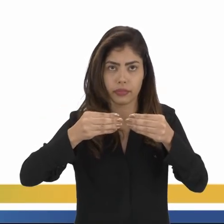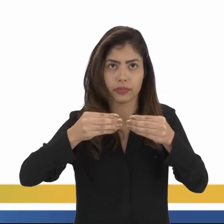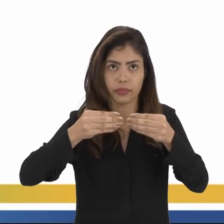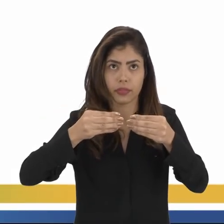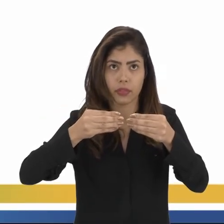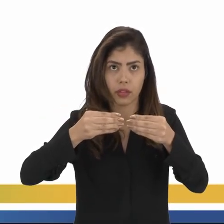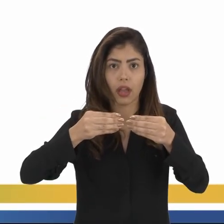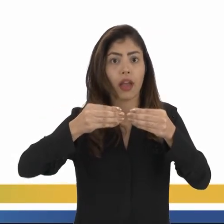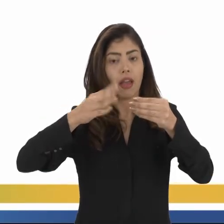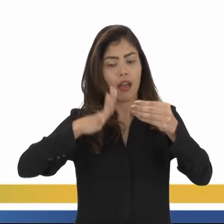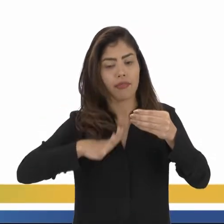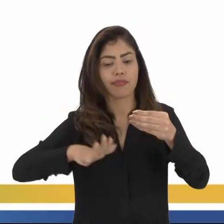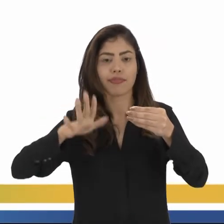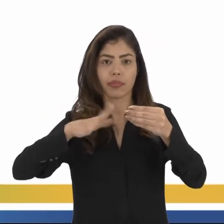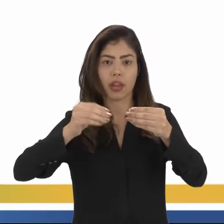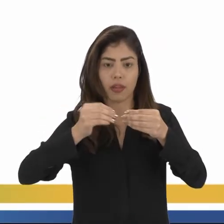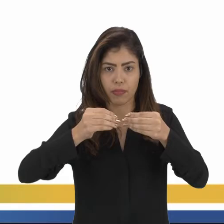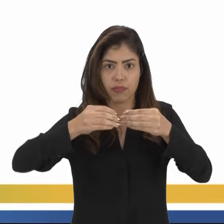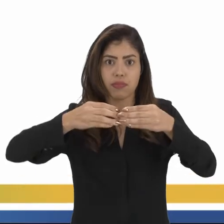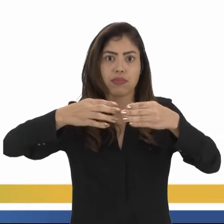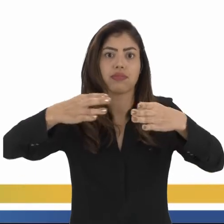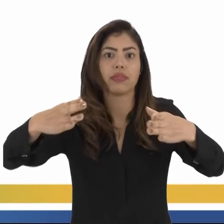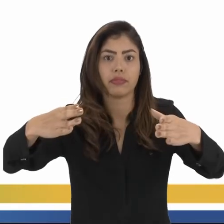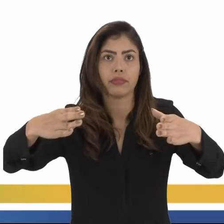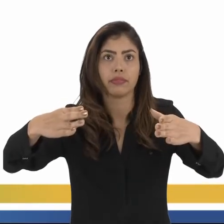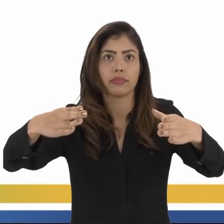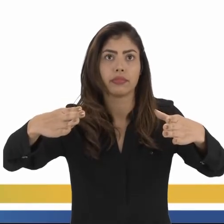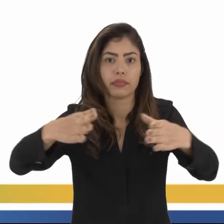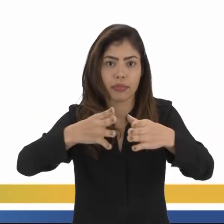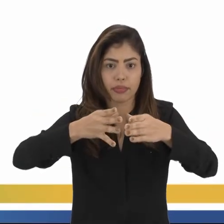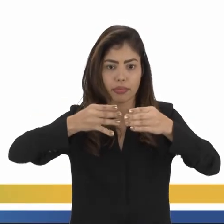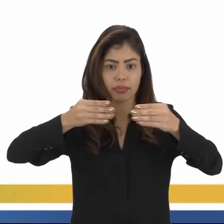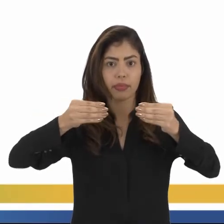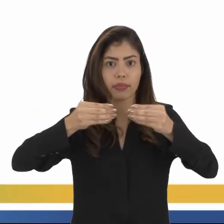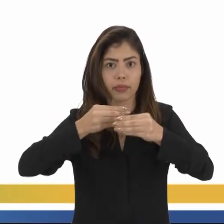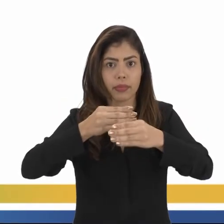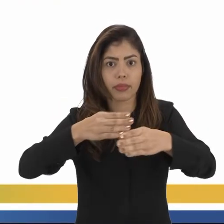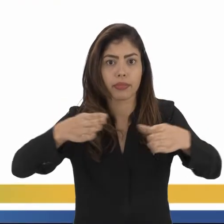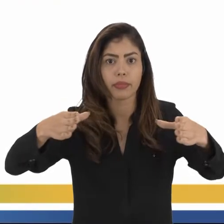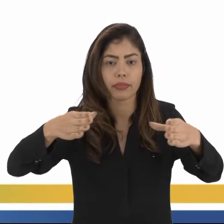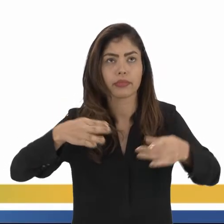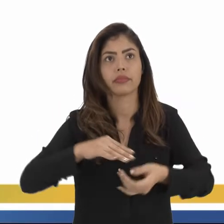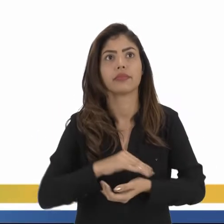quando elas relaxam, elas voltam ao seu estado, ao seu tamanho normal.